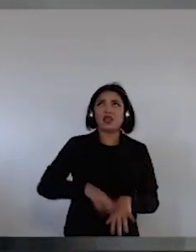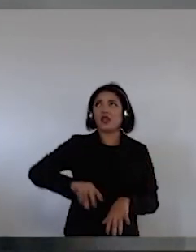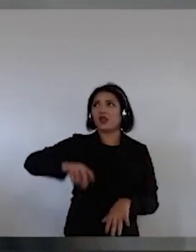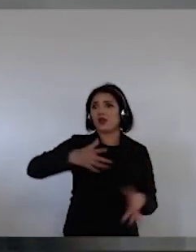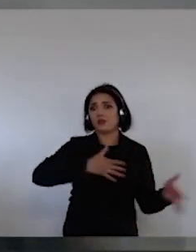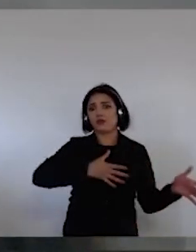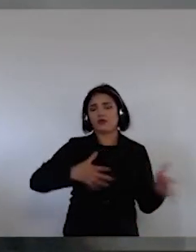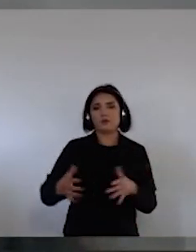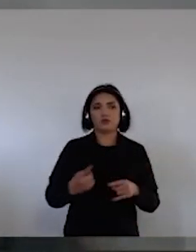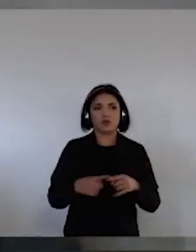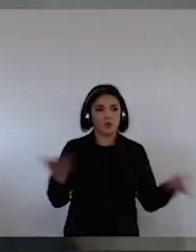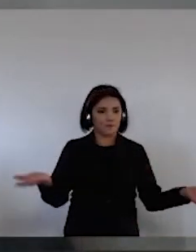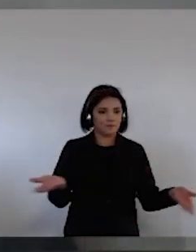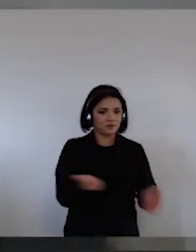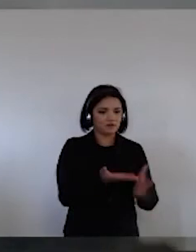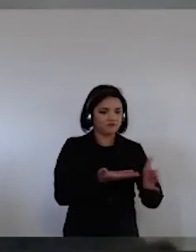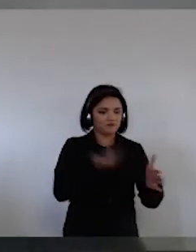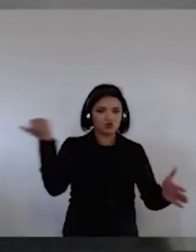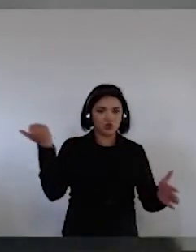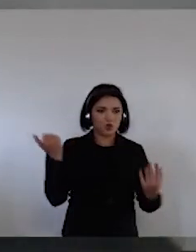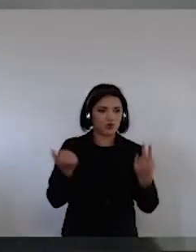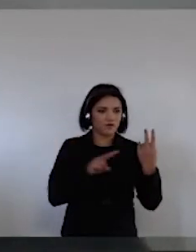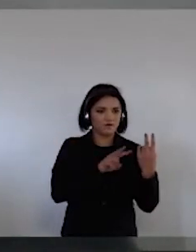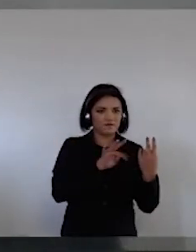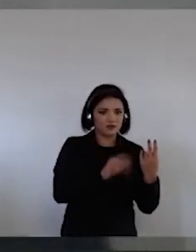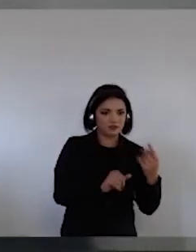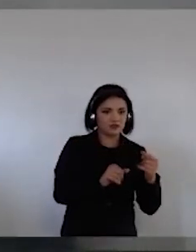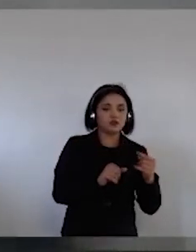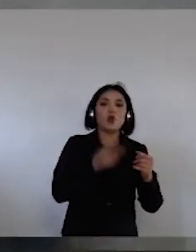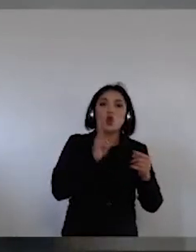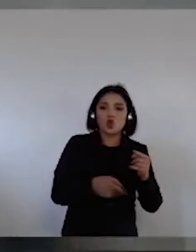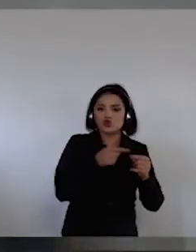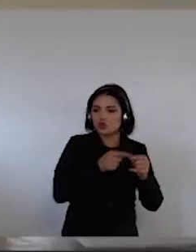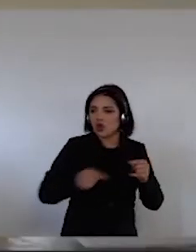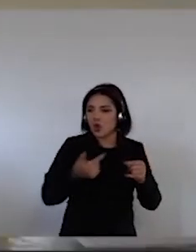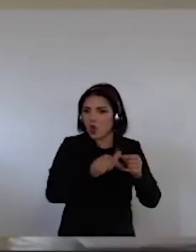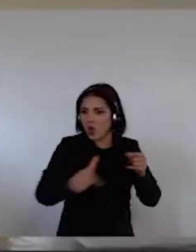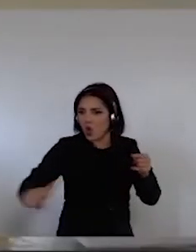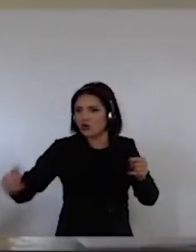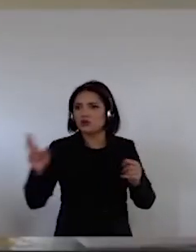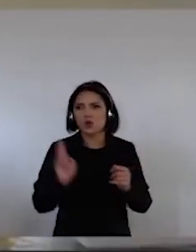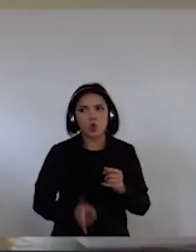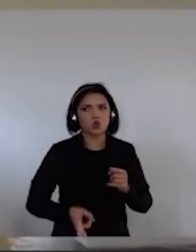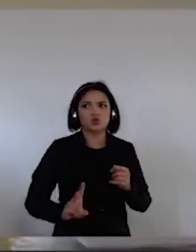trazer no prazo que seria o adequado, ou no prazo que o STJ